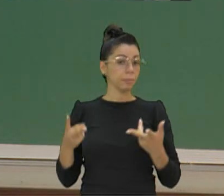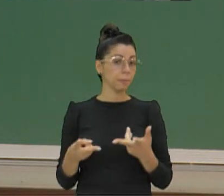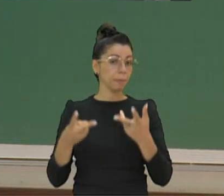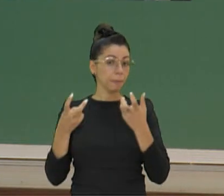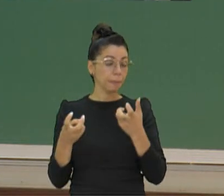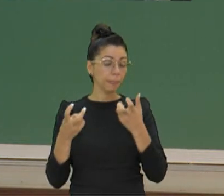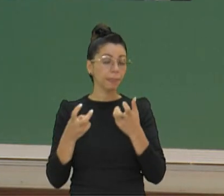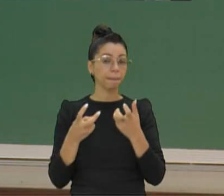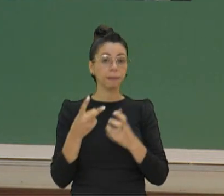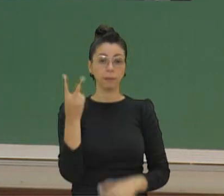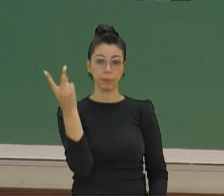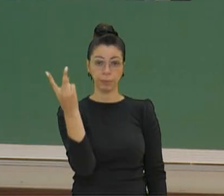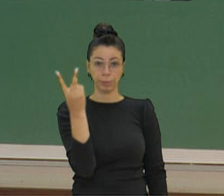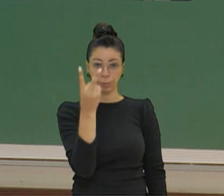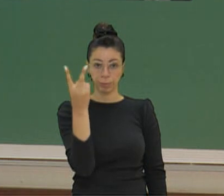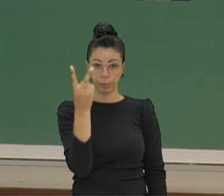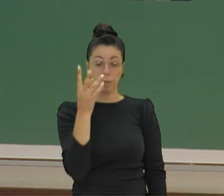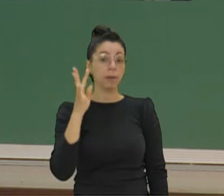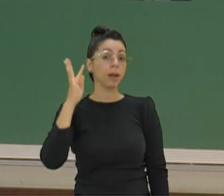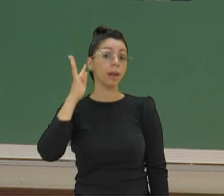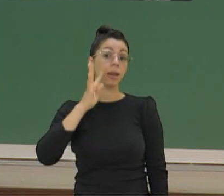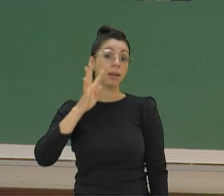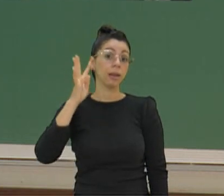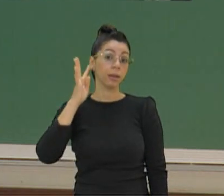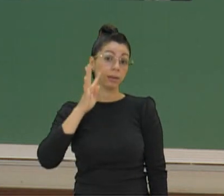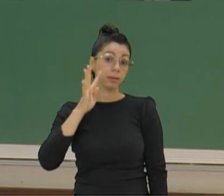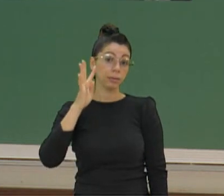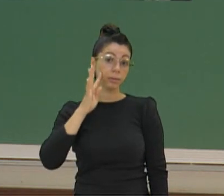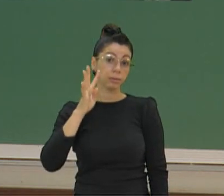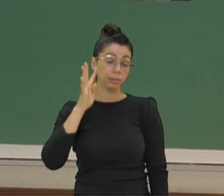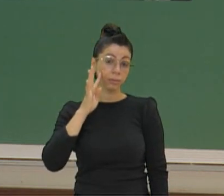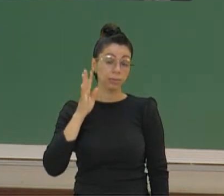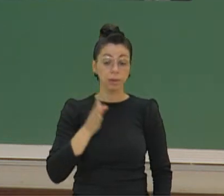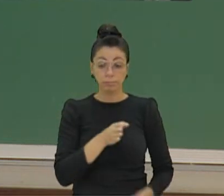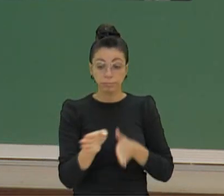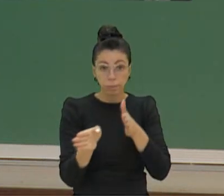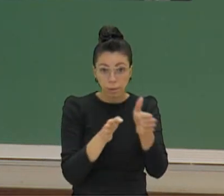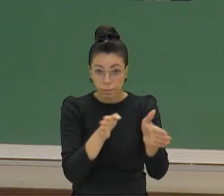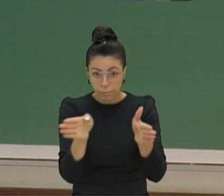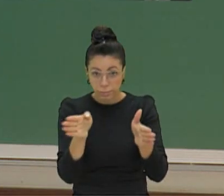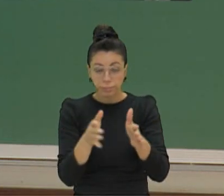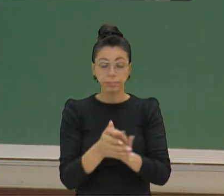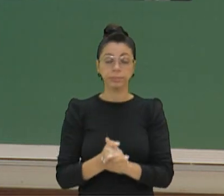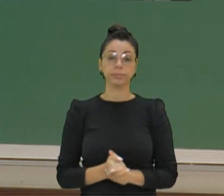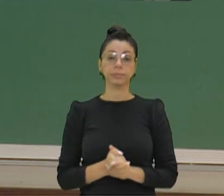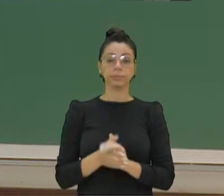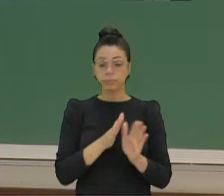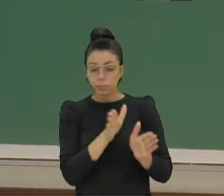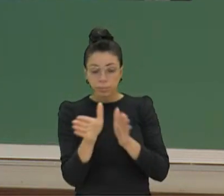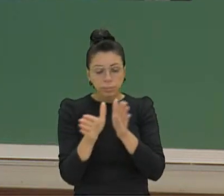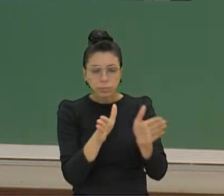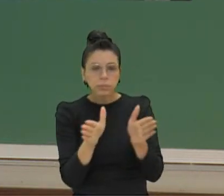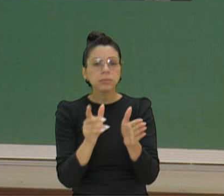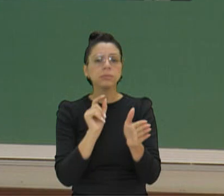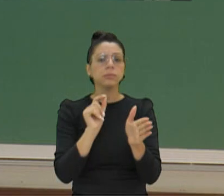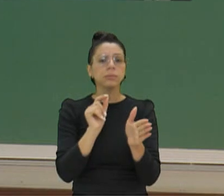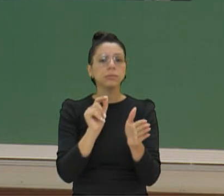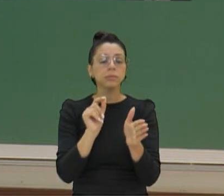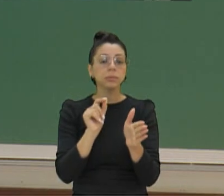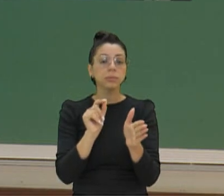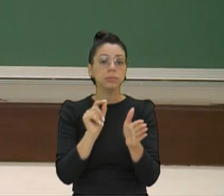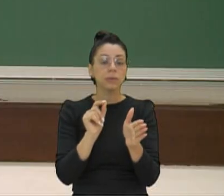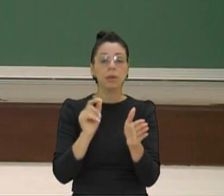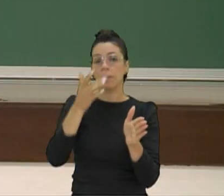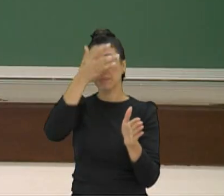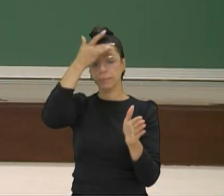tem duas coisas legais nessa imagem que estão associadas à acessibilidade. A acessibilidade, Fabiano, é o ato de